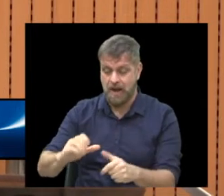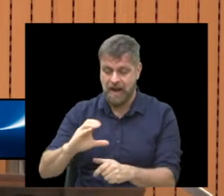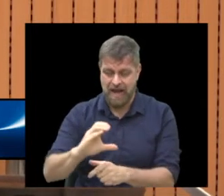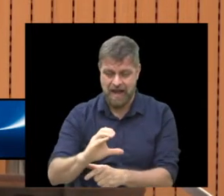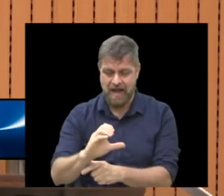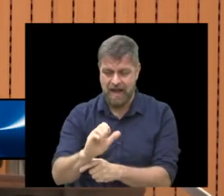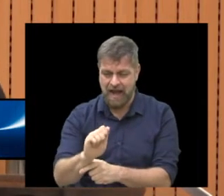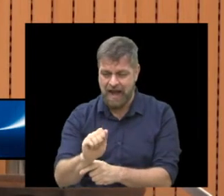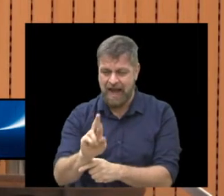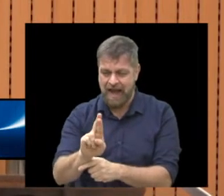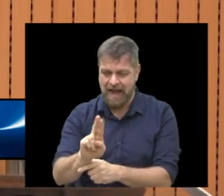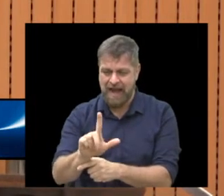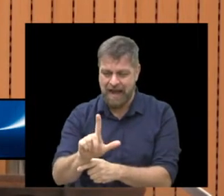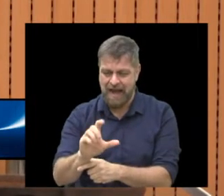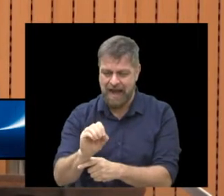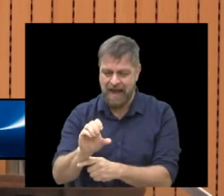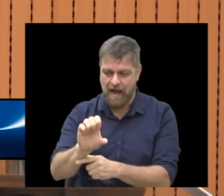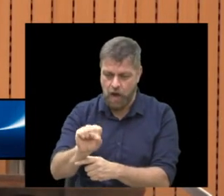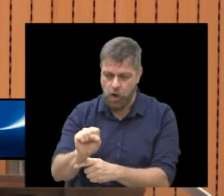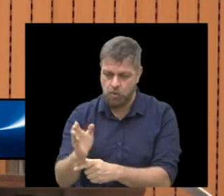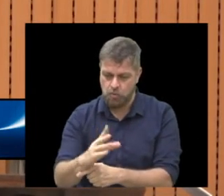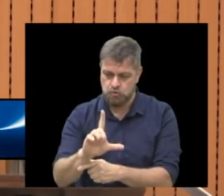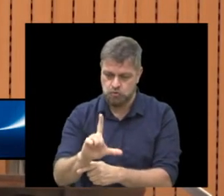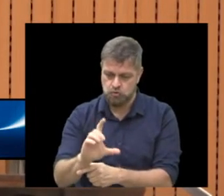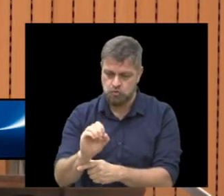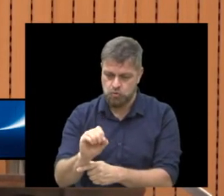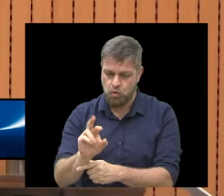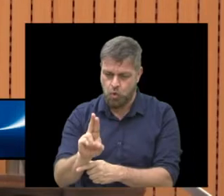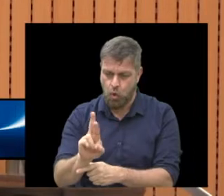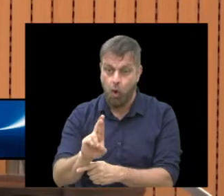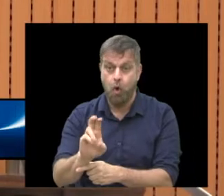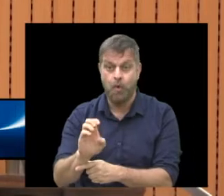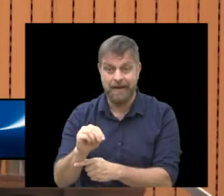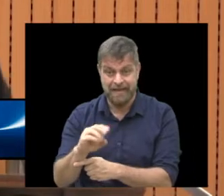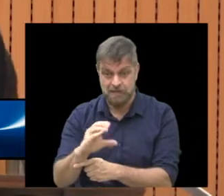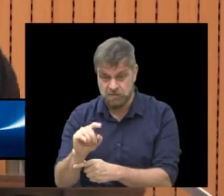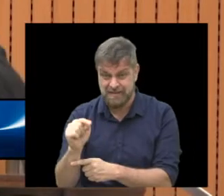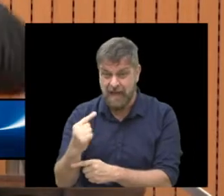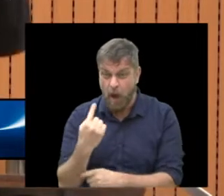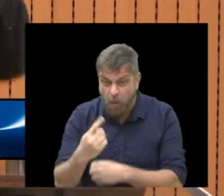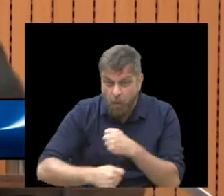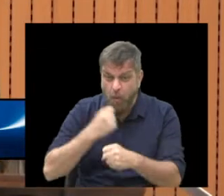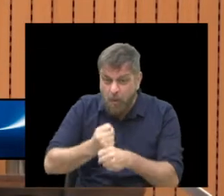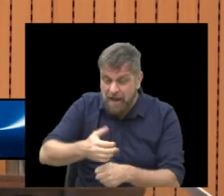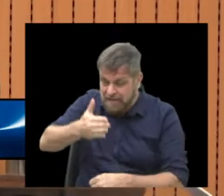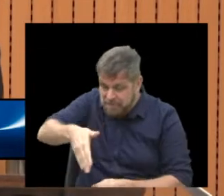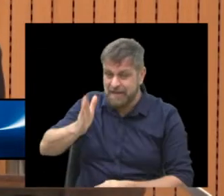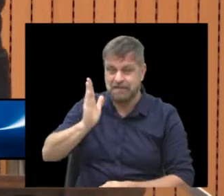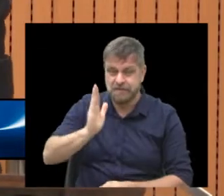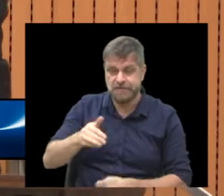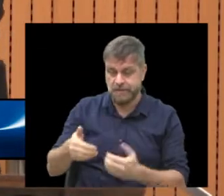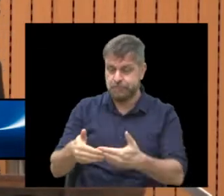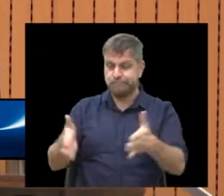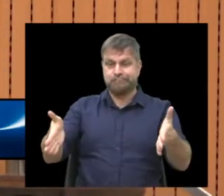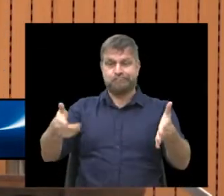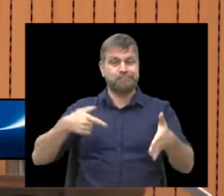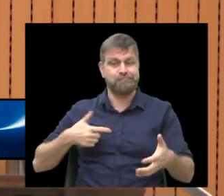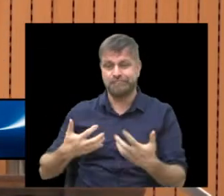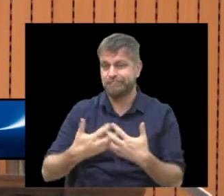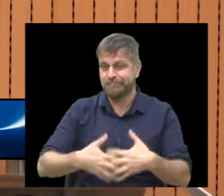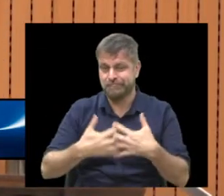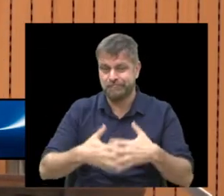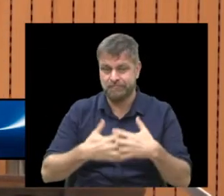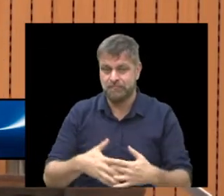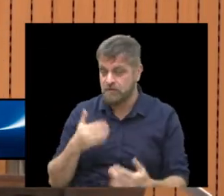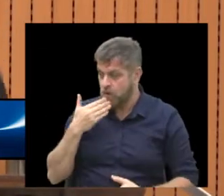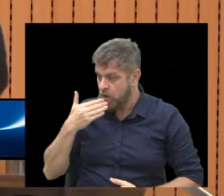sua estrutura já inaugurada há mais de 1 ano e meio e até hoje não funciona. Nós vamos lá conhecer esse equipamento, já aviso a TV Câmara,